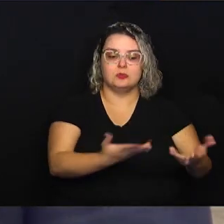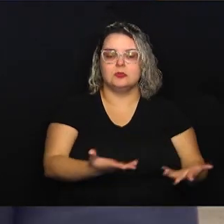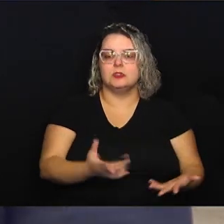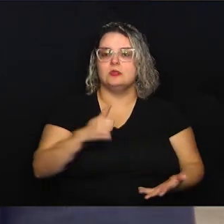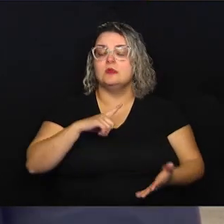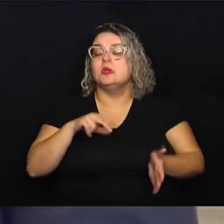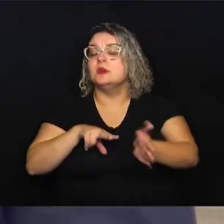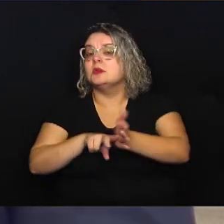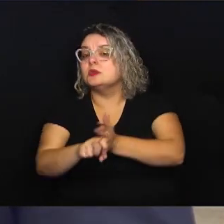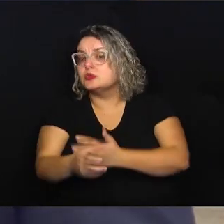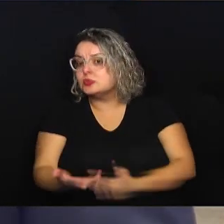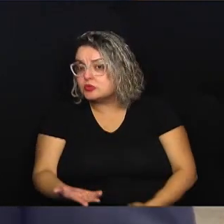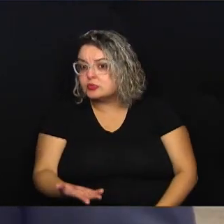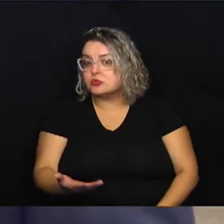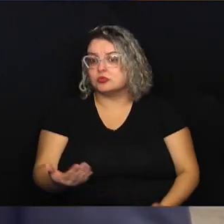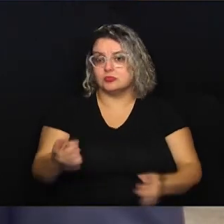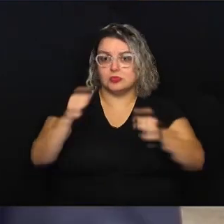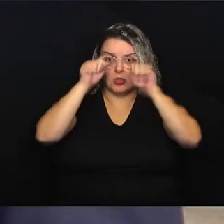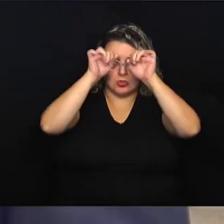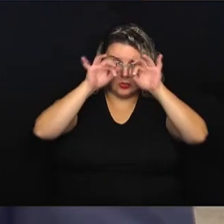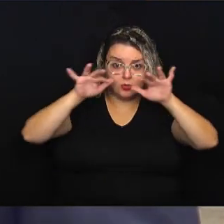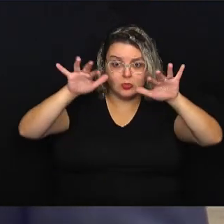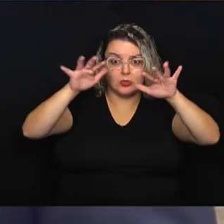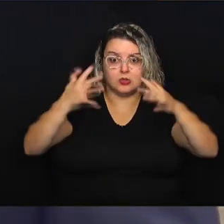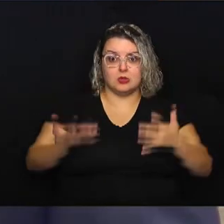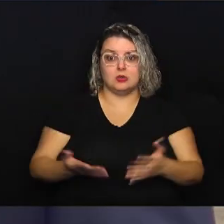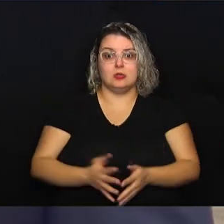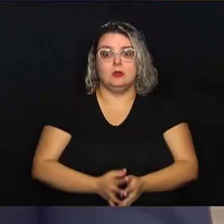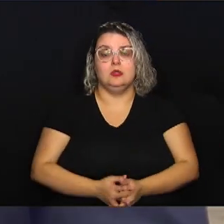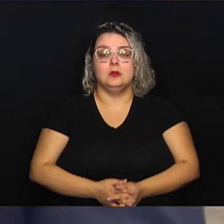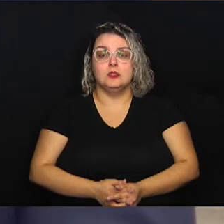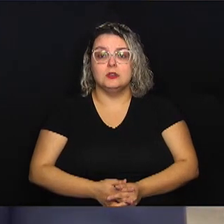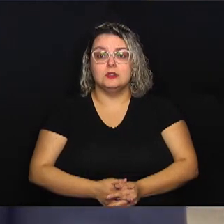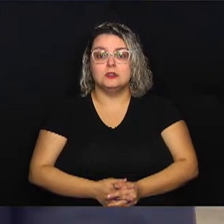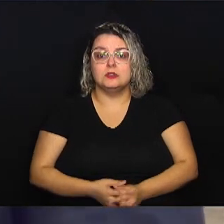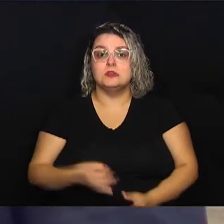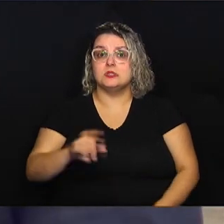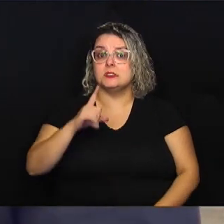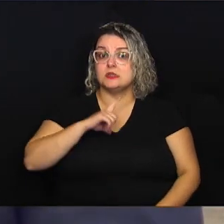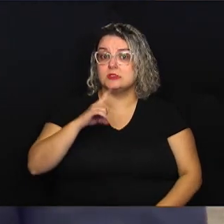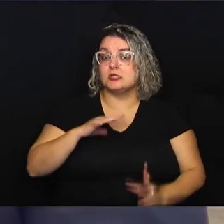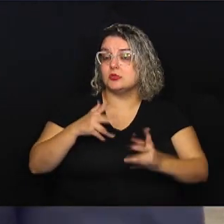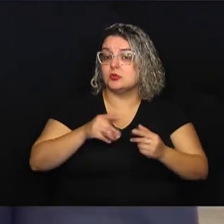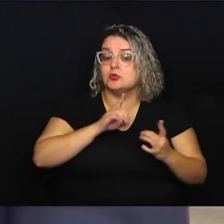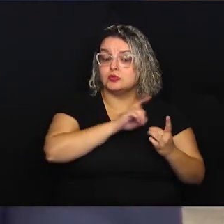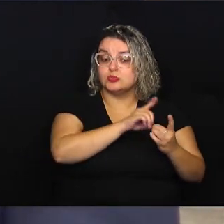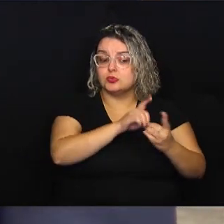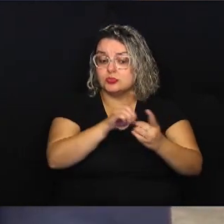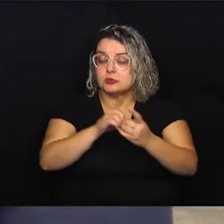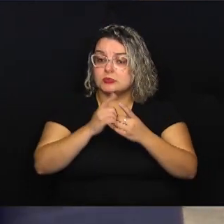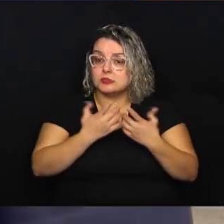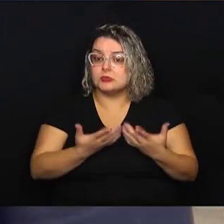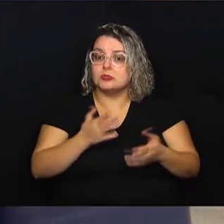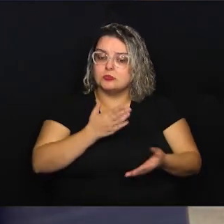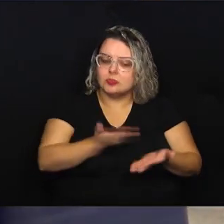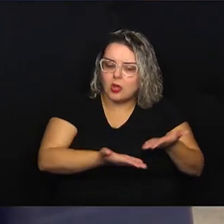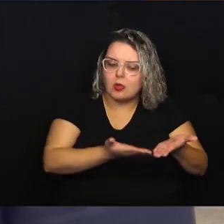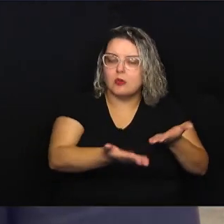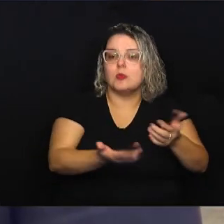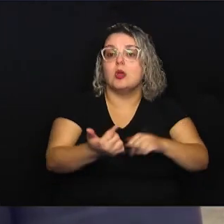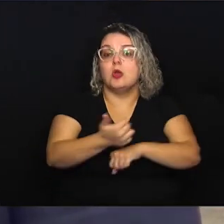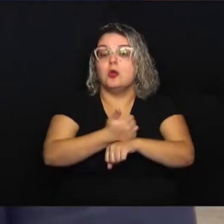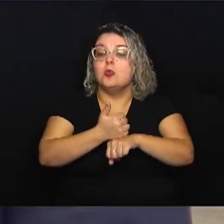diagnóstico, né, para o autismo, para o autista, se vai ter todo esse amparo através de